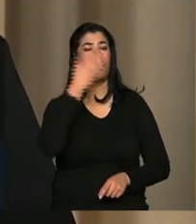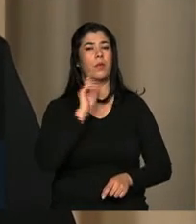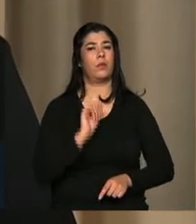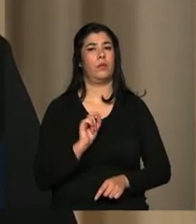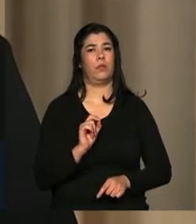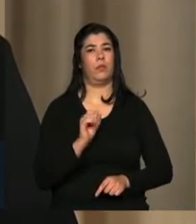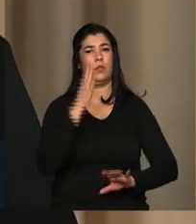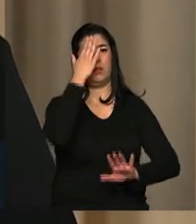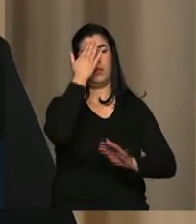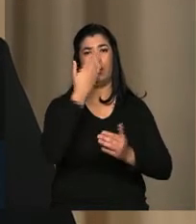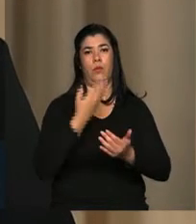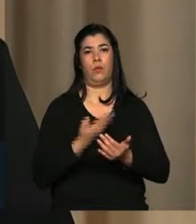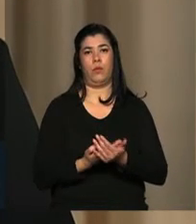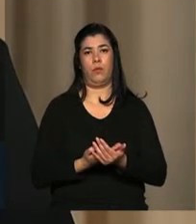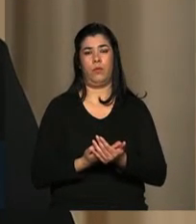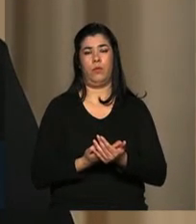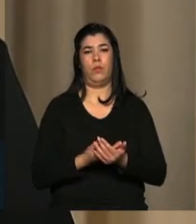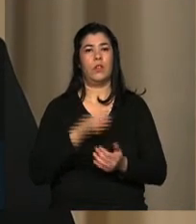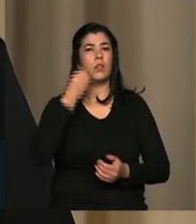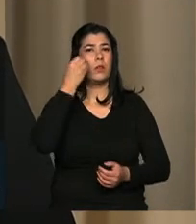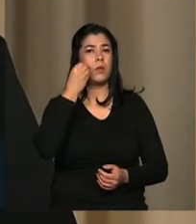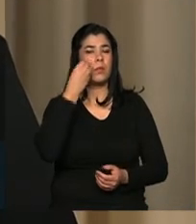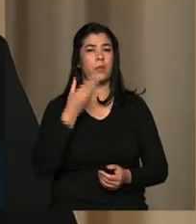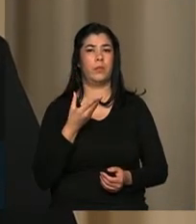a confiança de que desfrutam